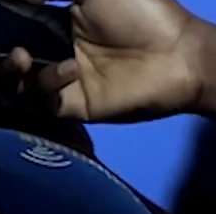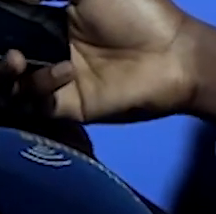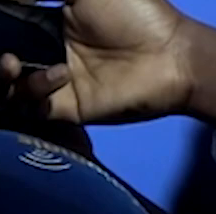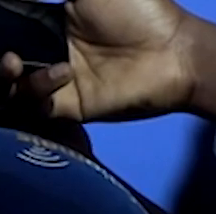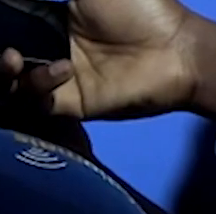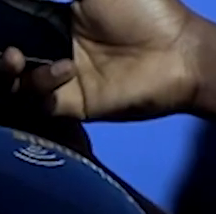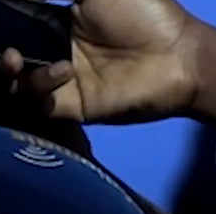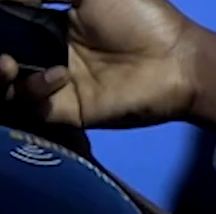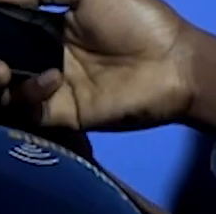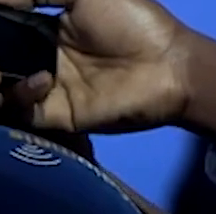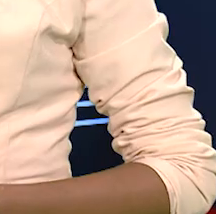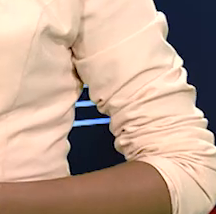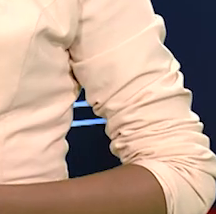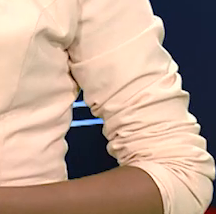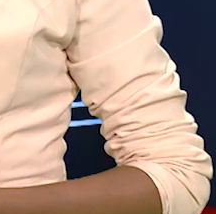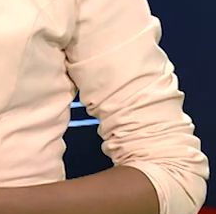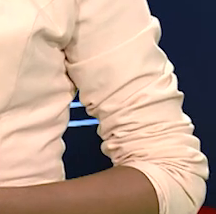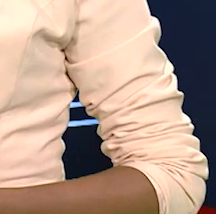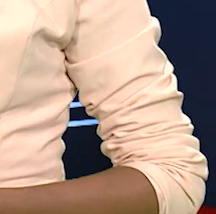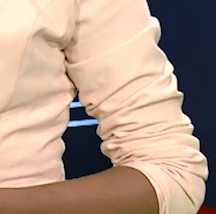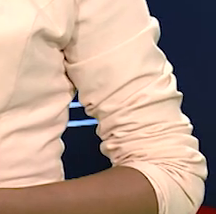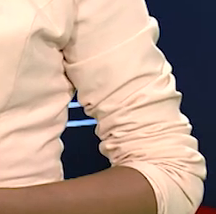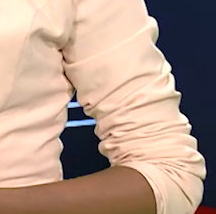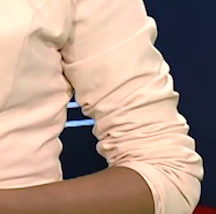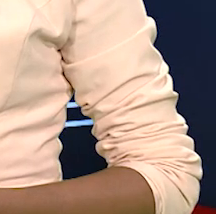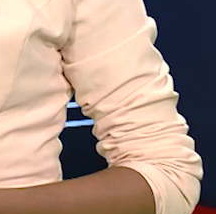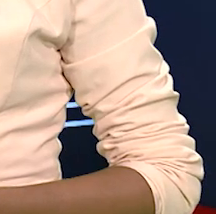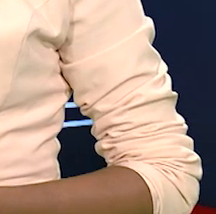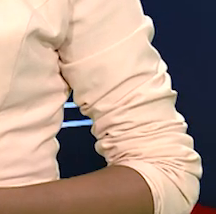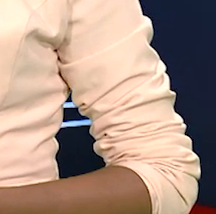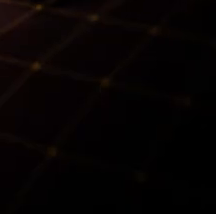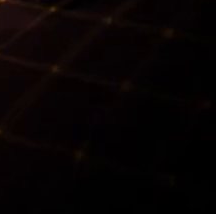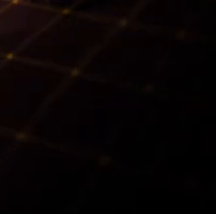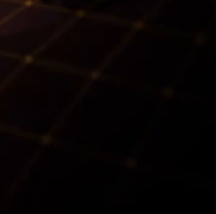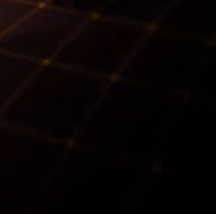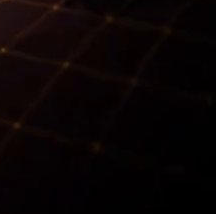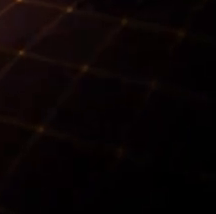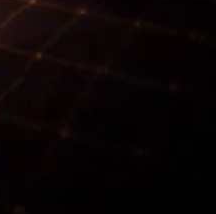no futuro e fazer o seu caminho em bolsa. Foram as informações dadas nesta edição. Até a próxima.